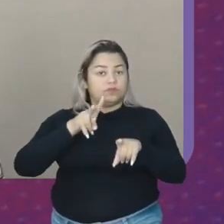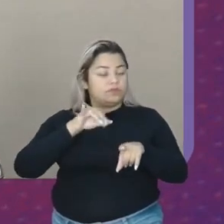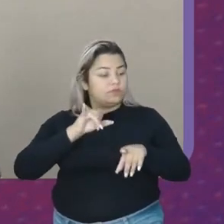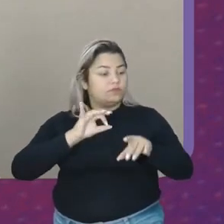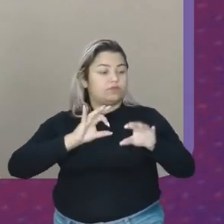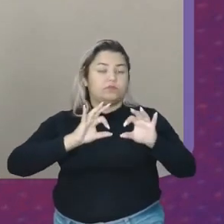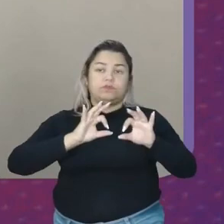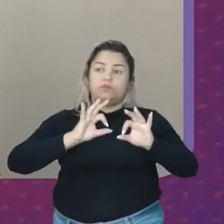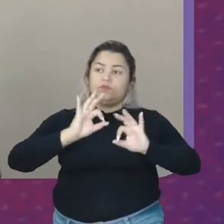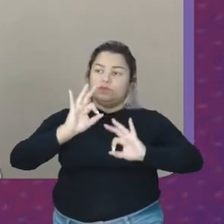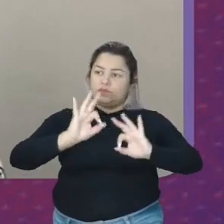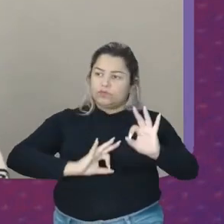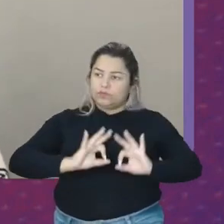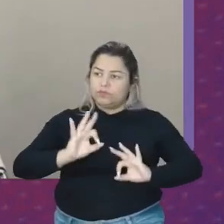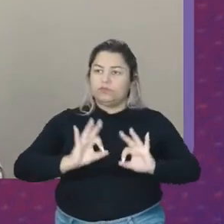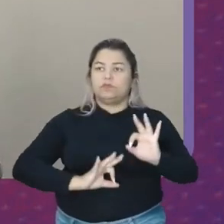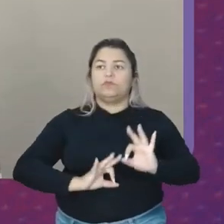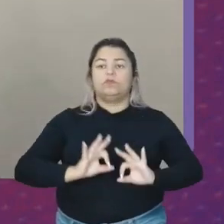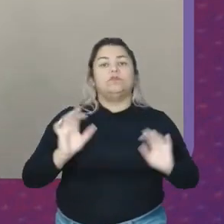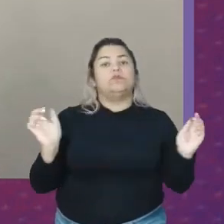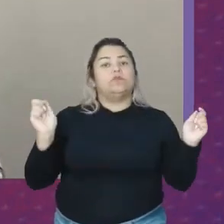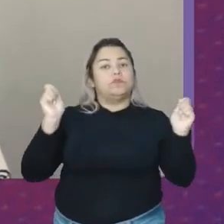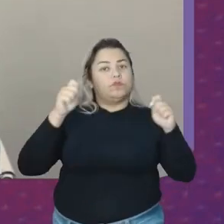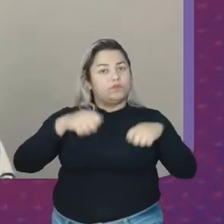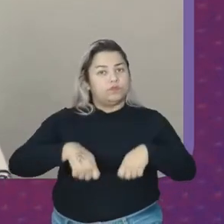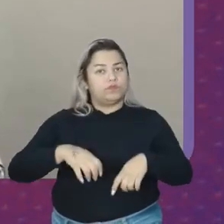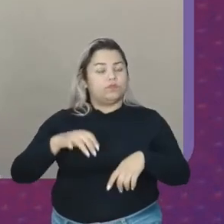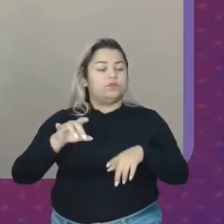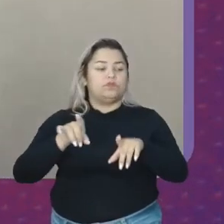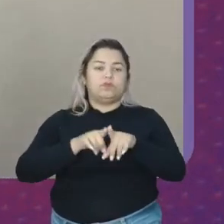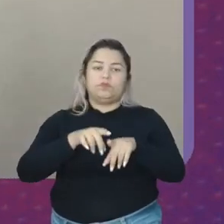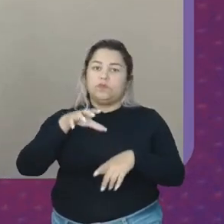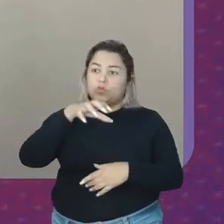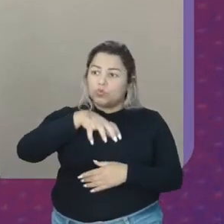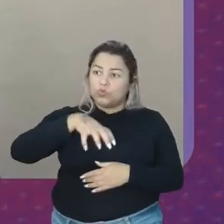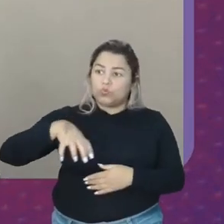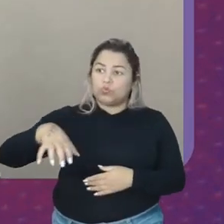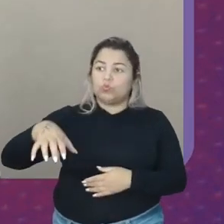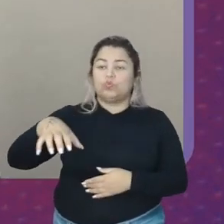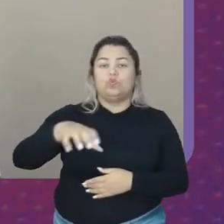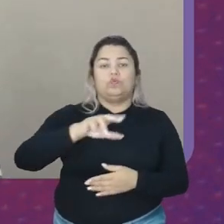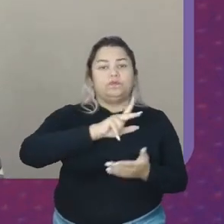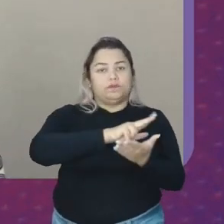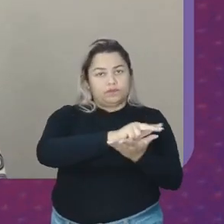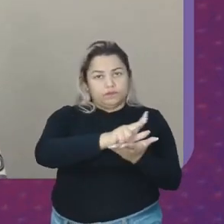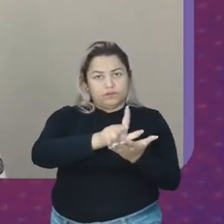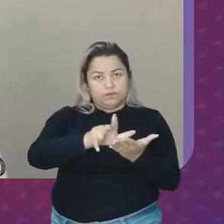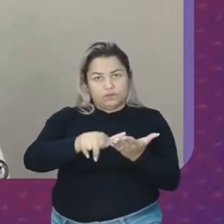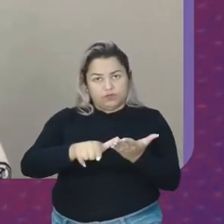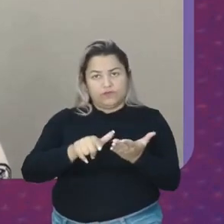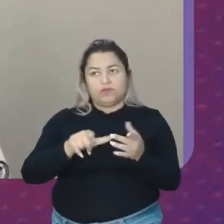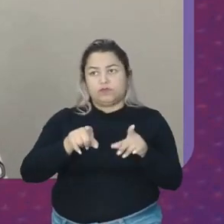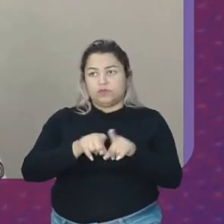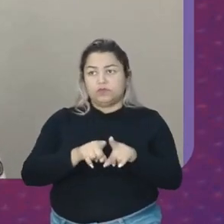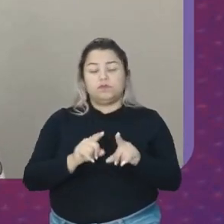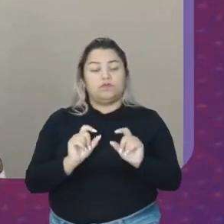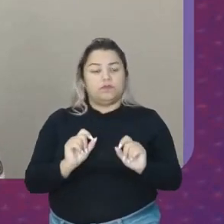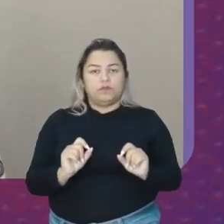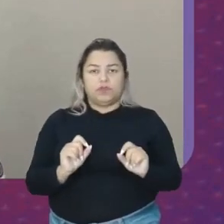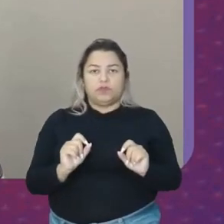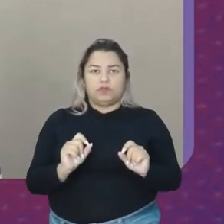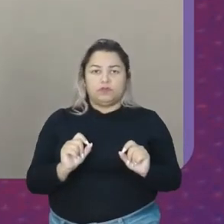essas ações com as necessidades territoriais, com os diversos conceitos